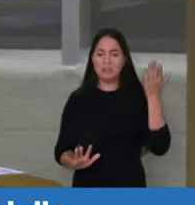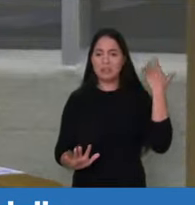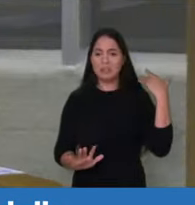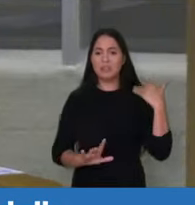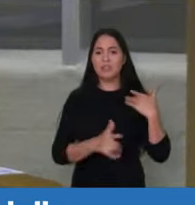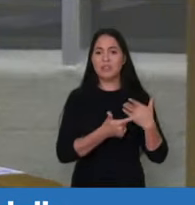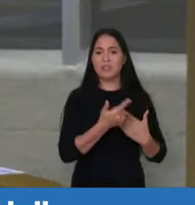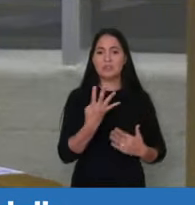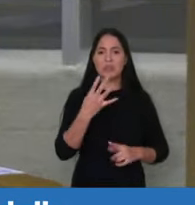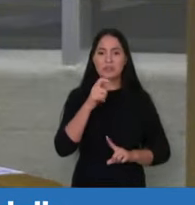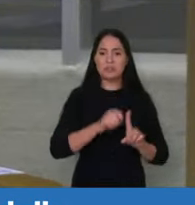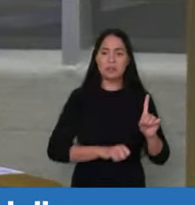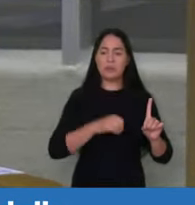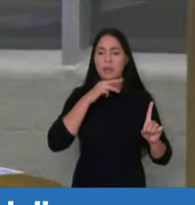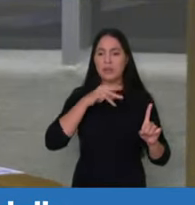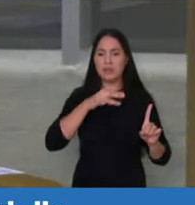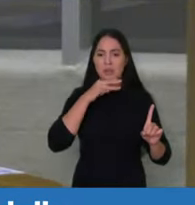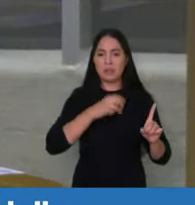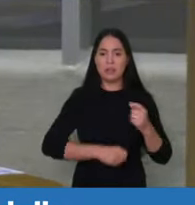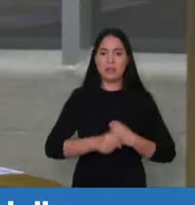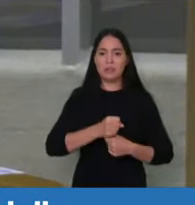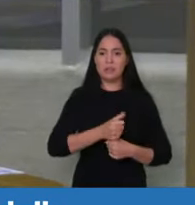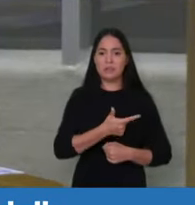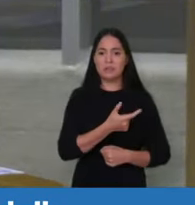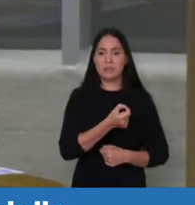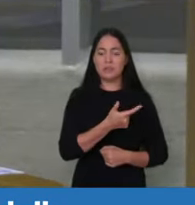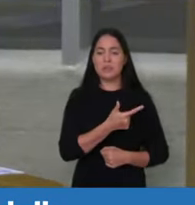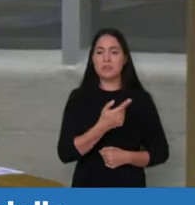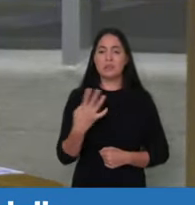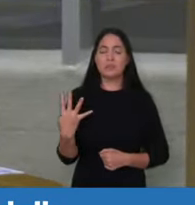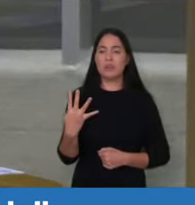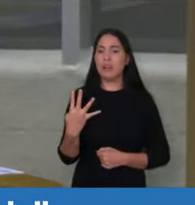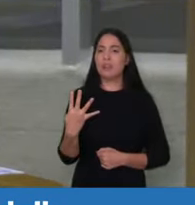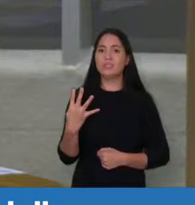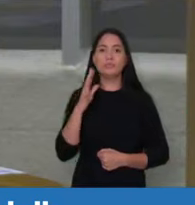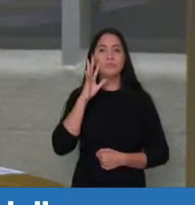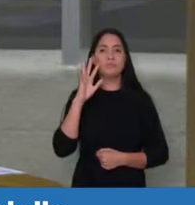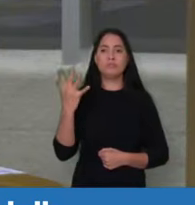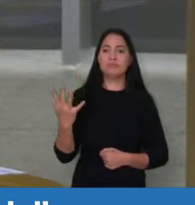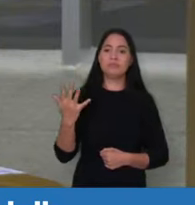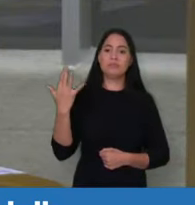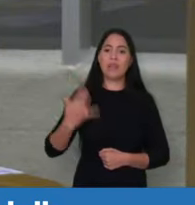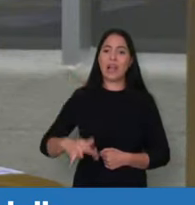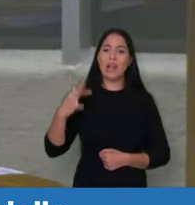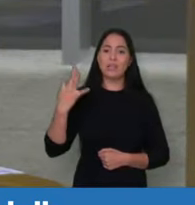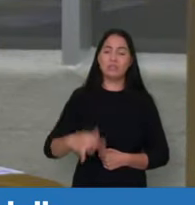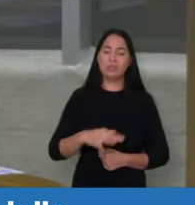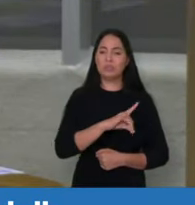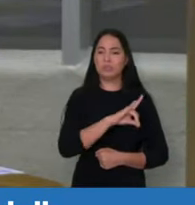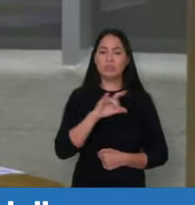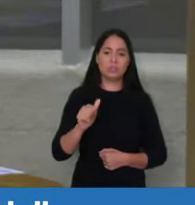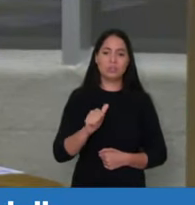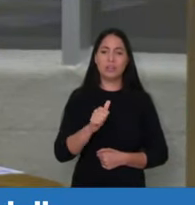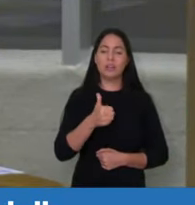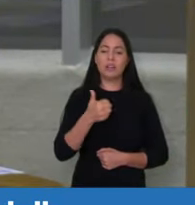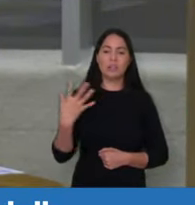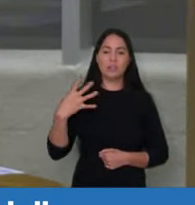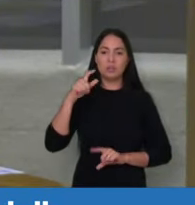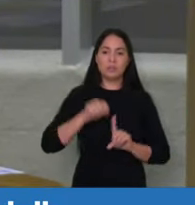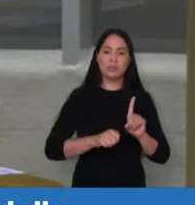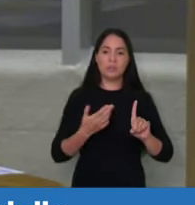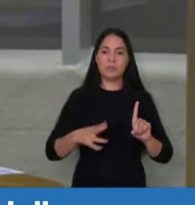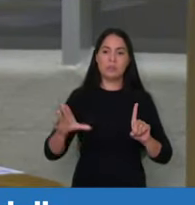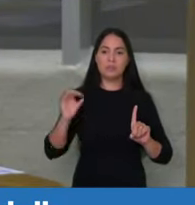2024, foi, em muitos sentidos, reviver a dor de 14 de março de 2018.